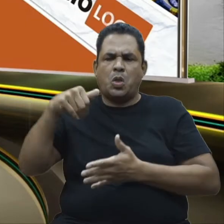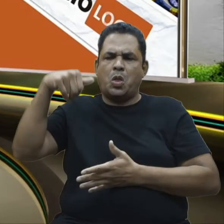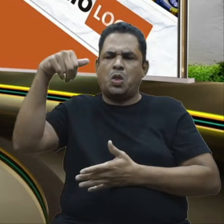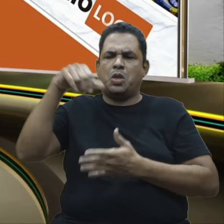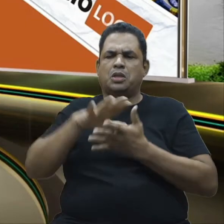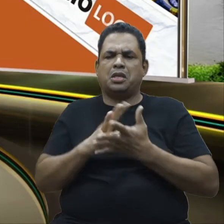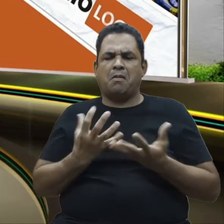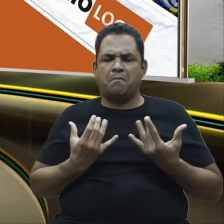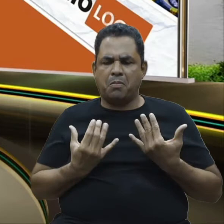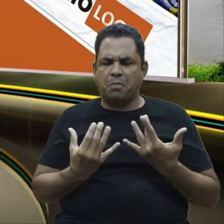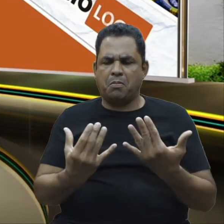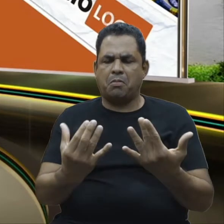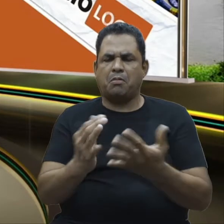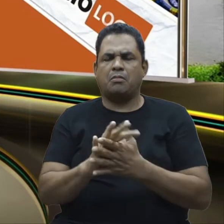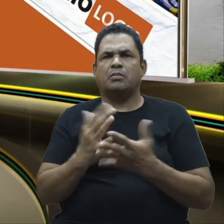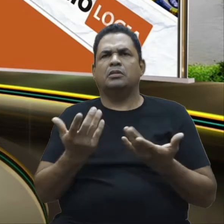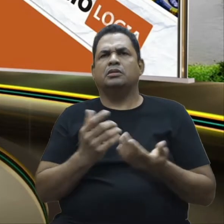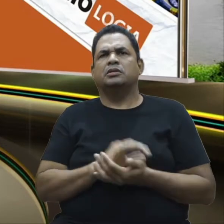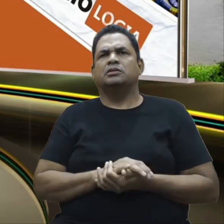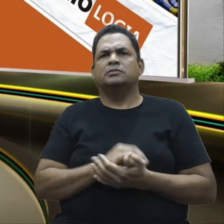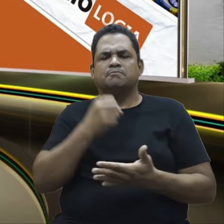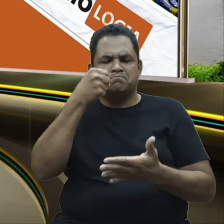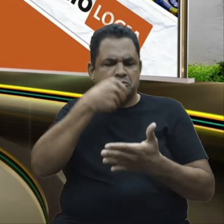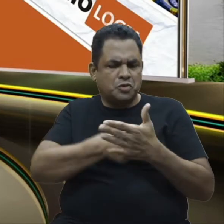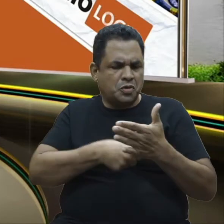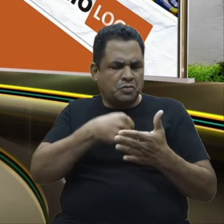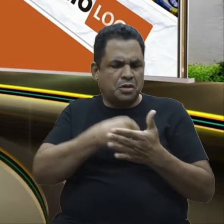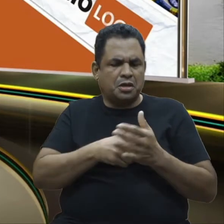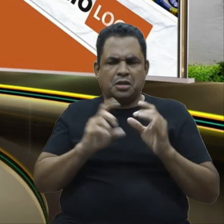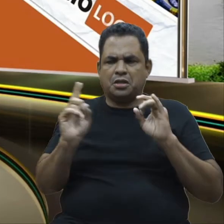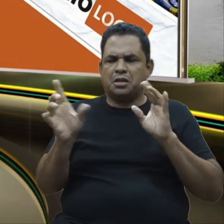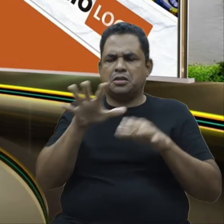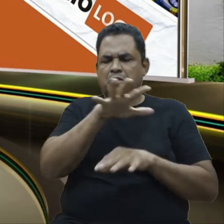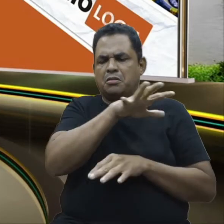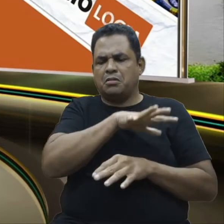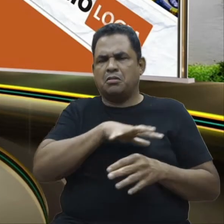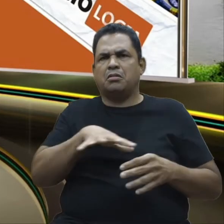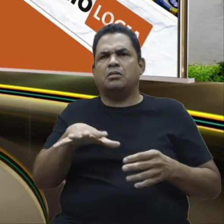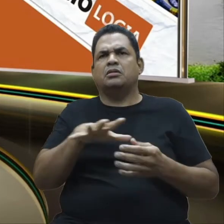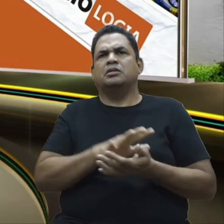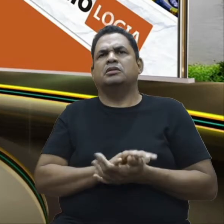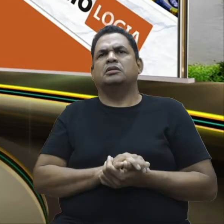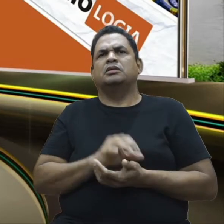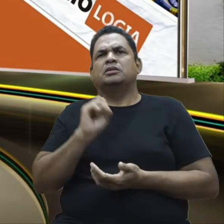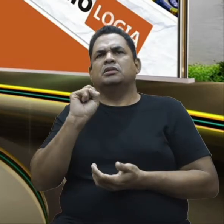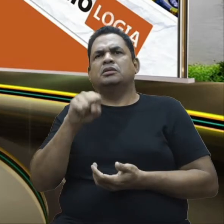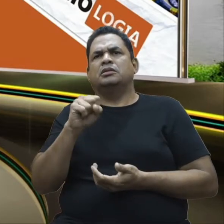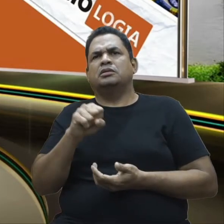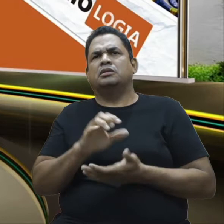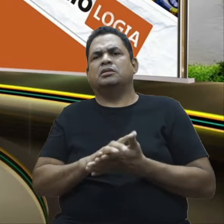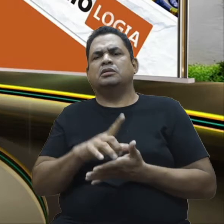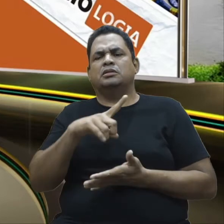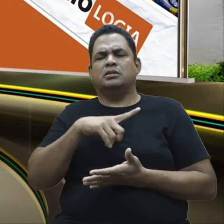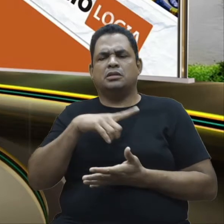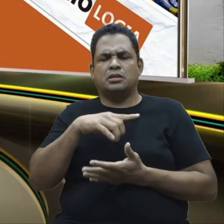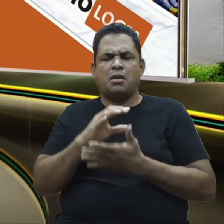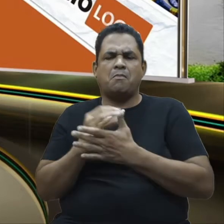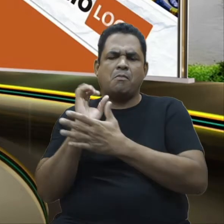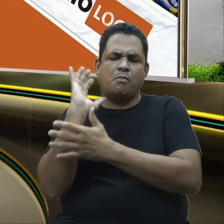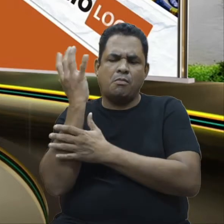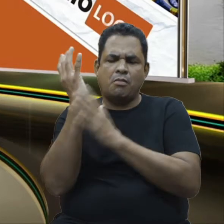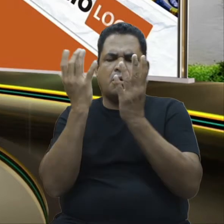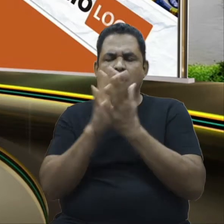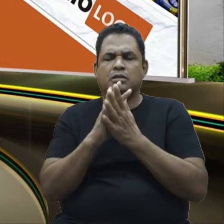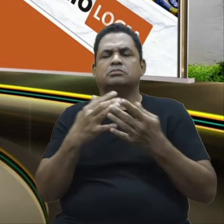pessoal. Defenda o território de vocês. Nós moramos no norte, sim. Tem mato? Tem. Ainda bem que